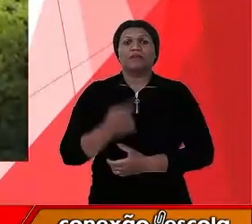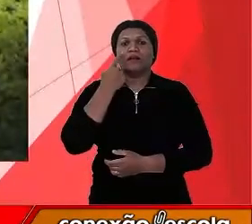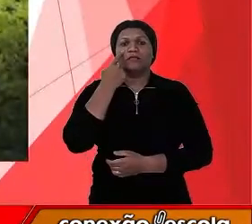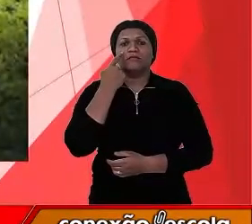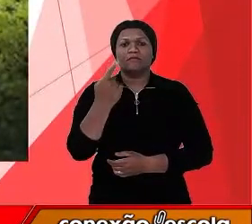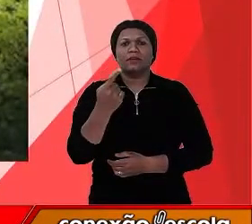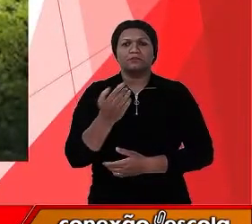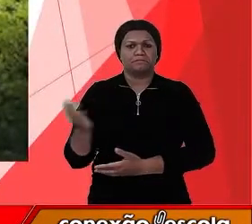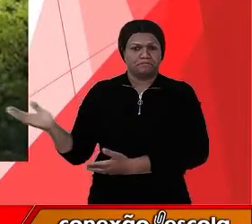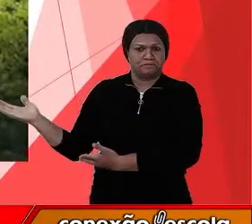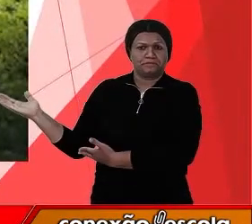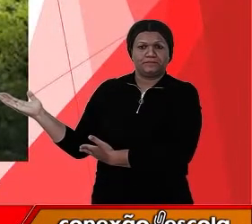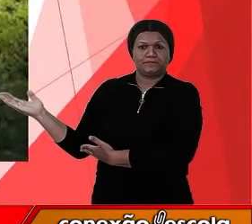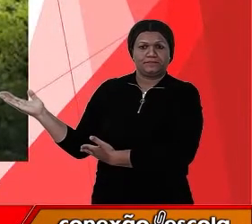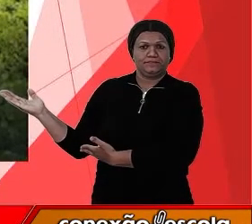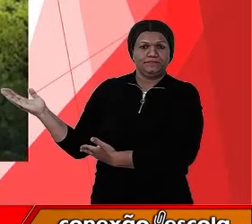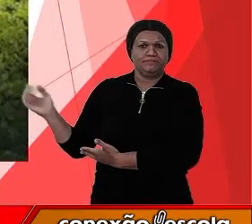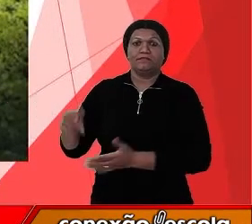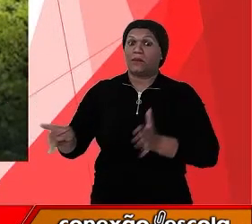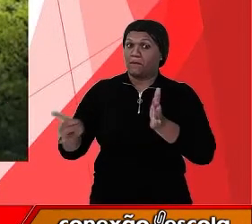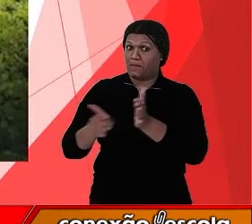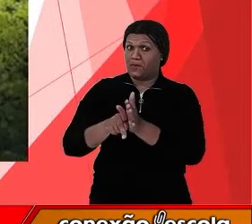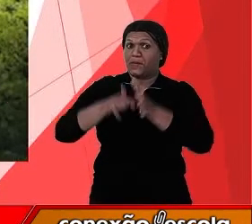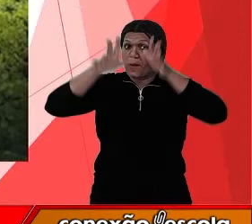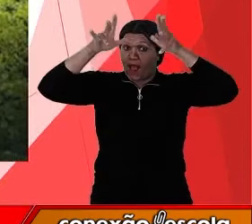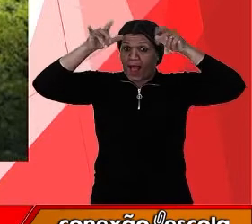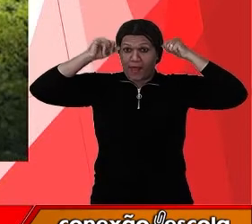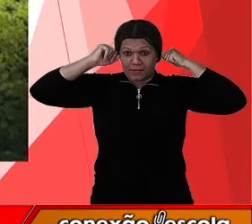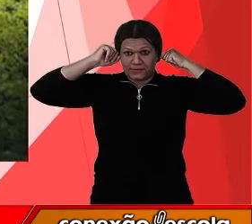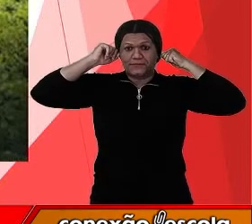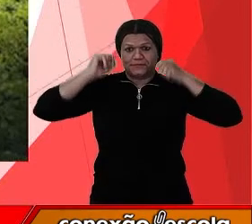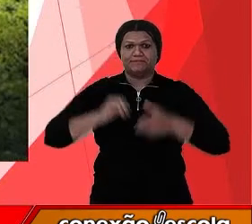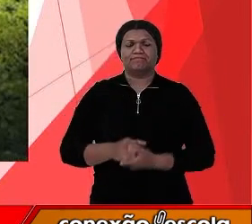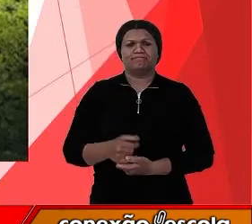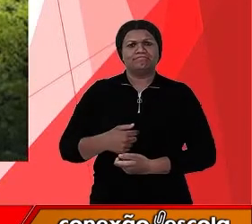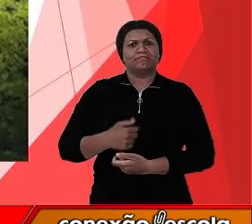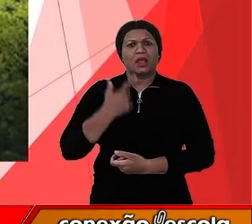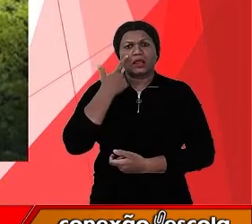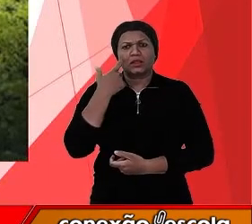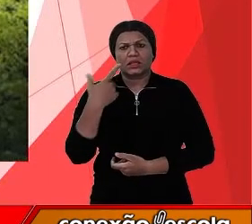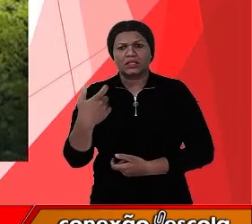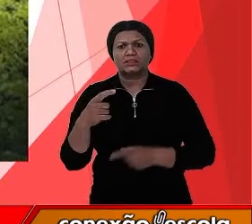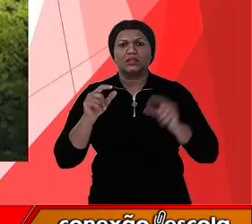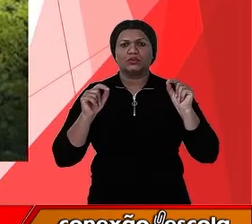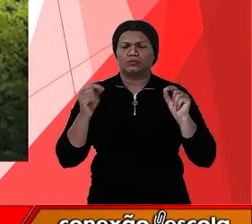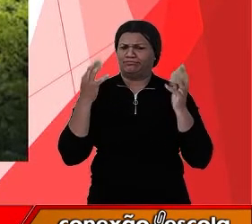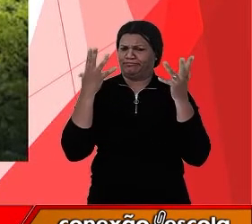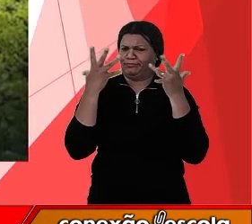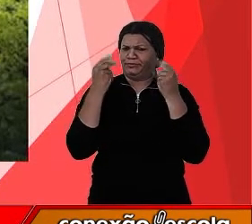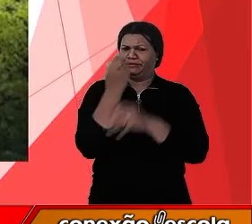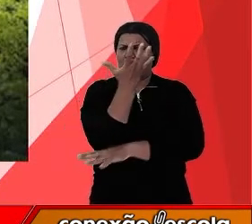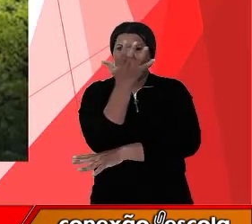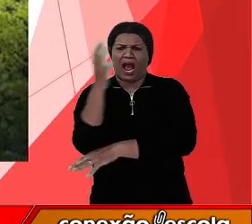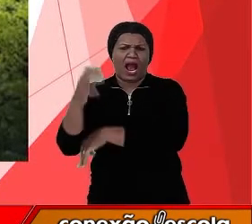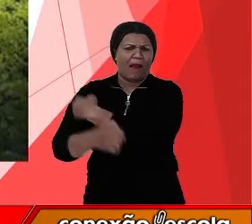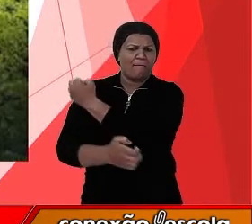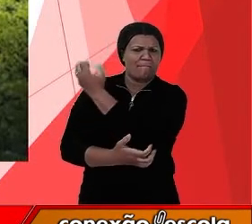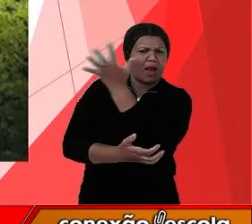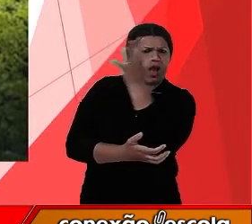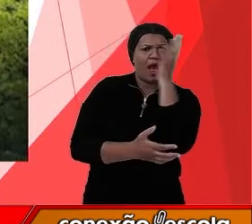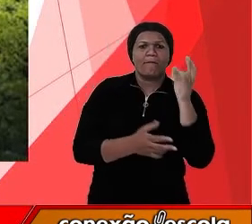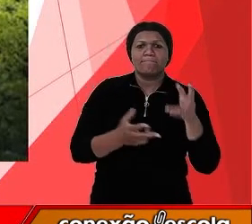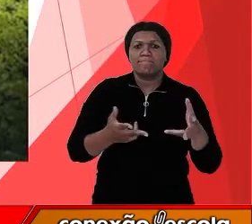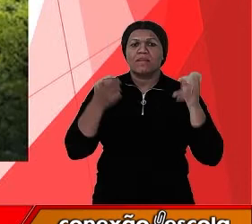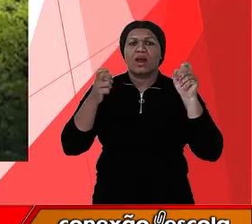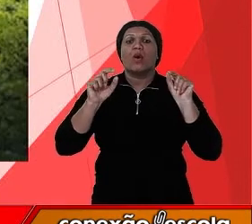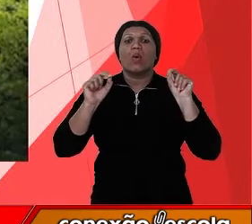dominio morfoclimatico da Amazônia e que não nos chama atenção além da nossa Bela Floresta Amazônica é